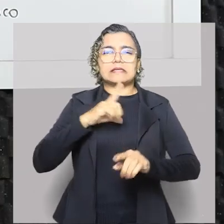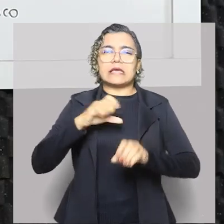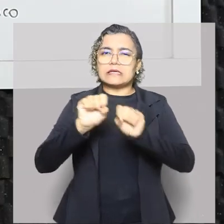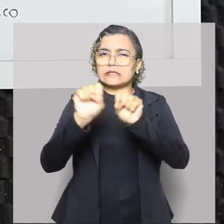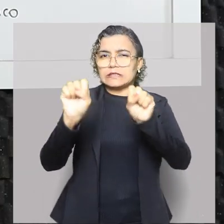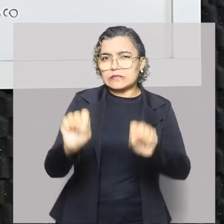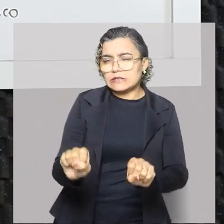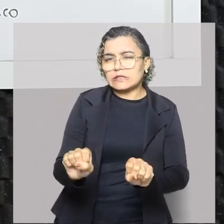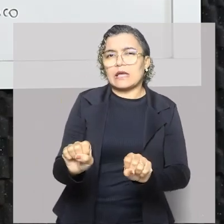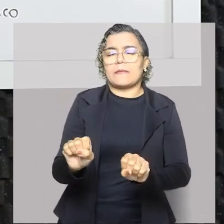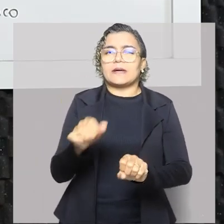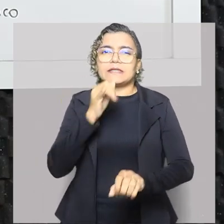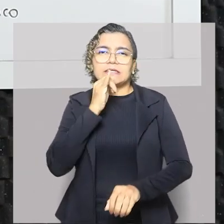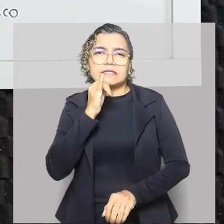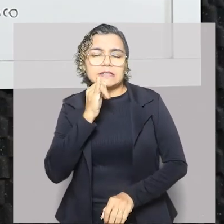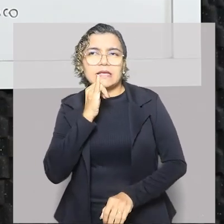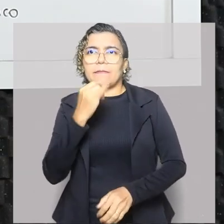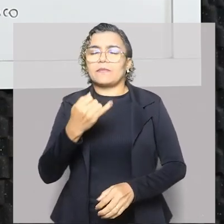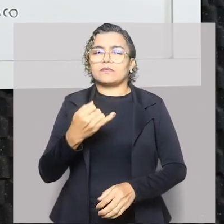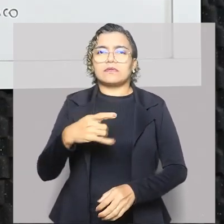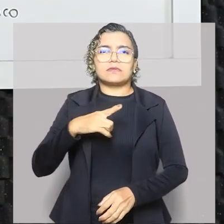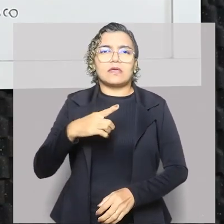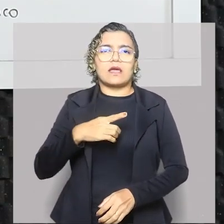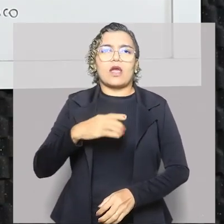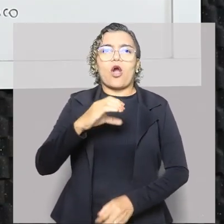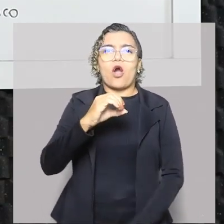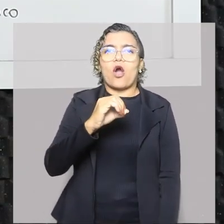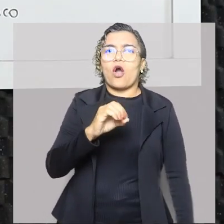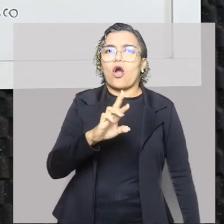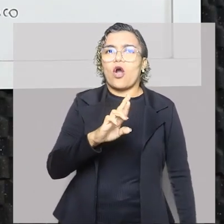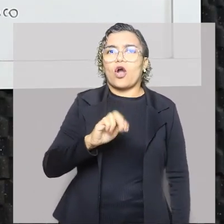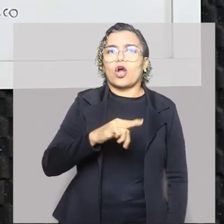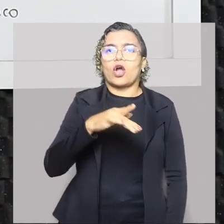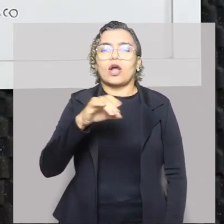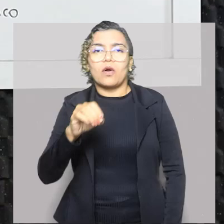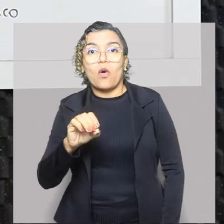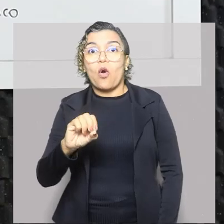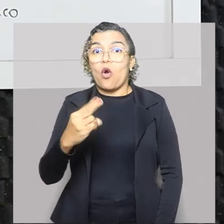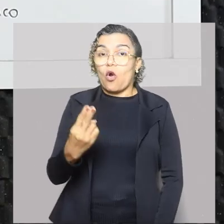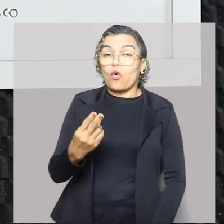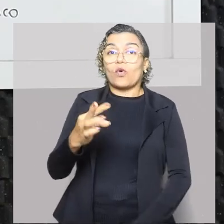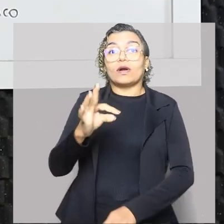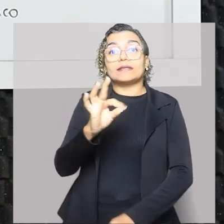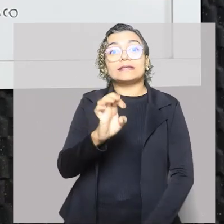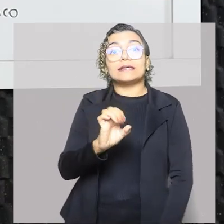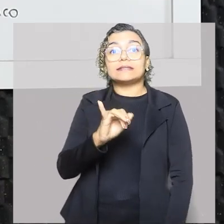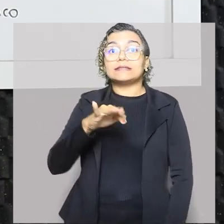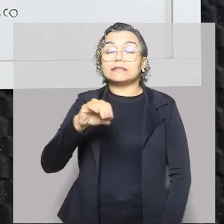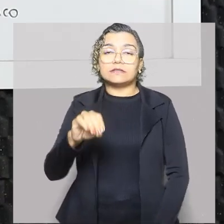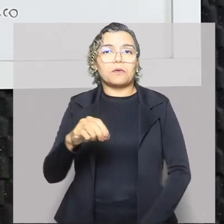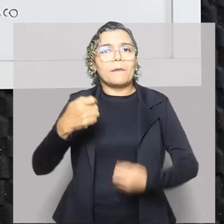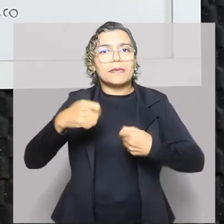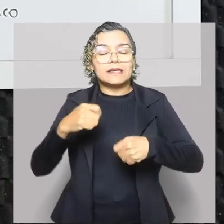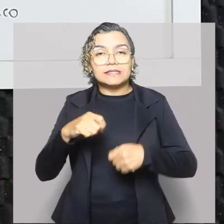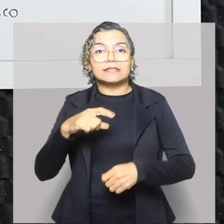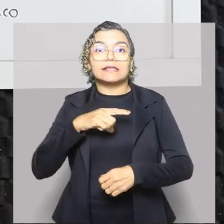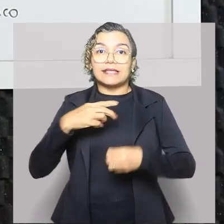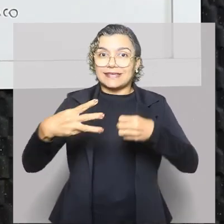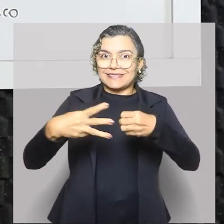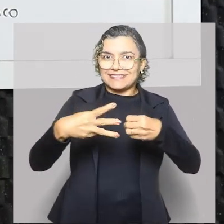não precisa ter órgãos, ele não precisa ter tecidos, basta que ele tenha célula, certo? Então